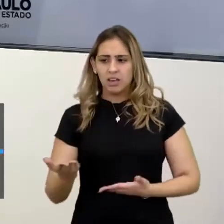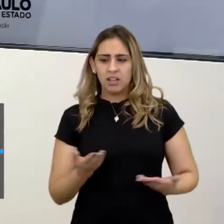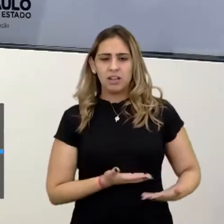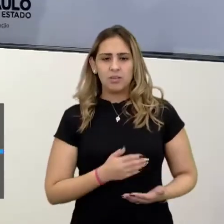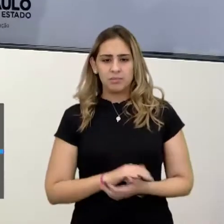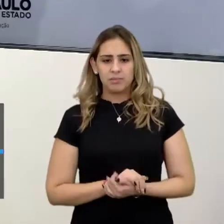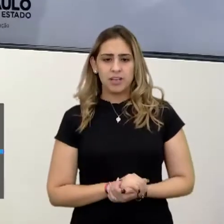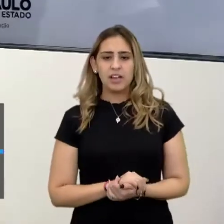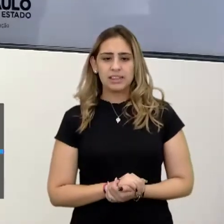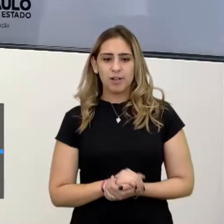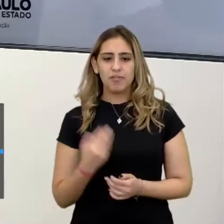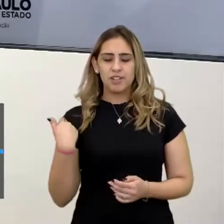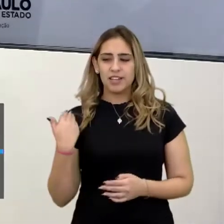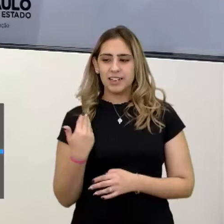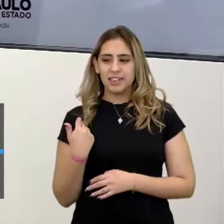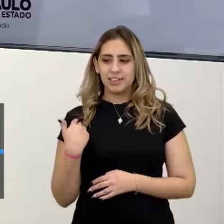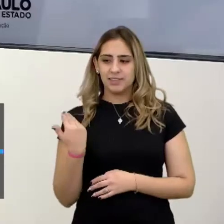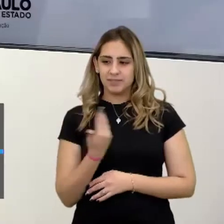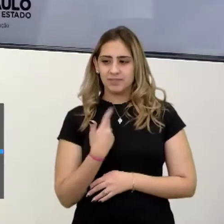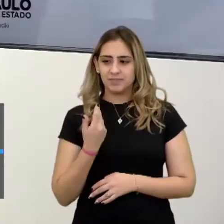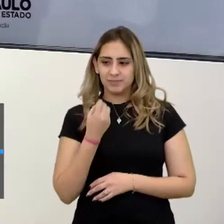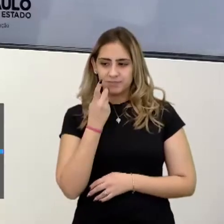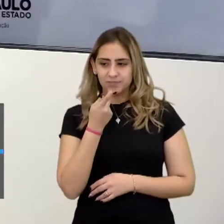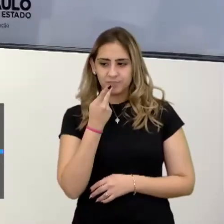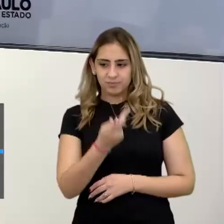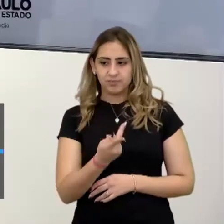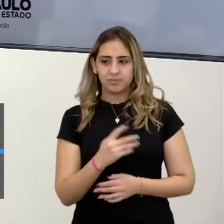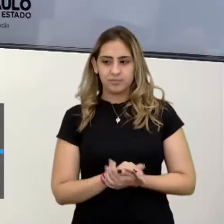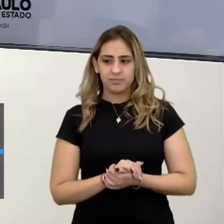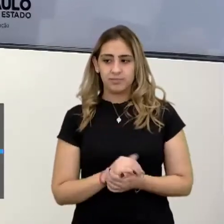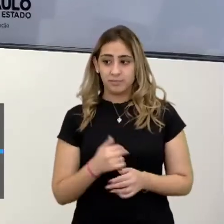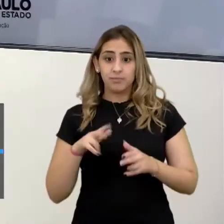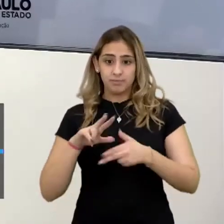aula de física da segunda série. Hoje vamos falar de